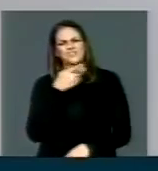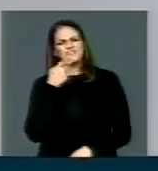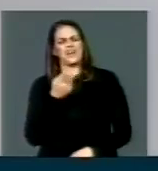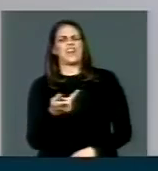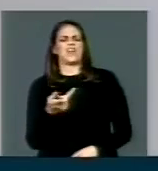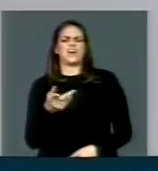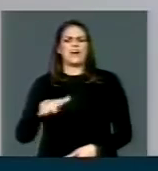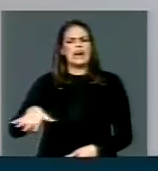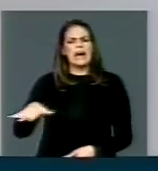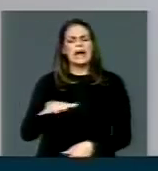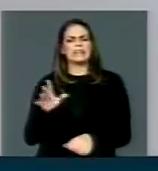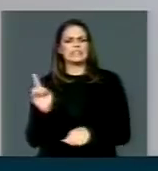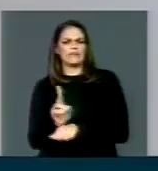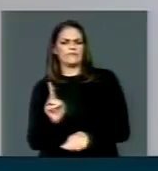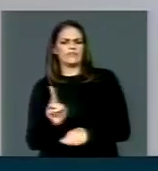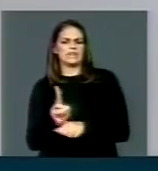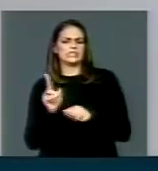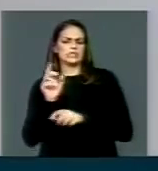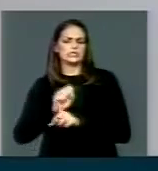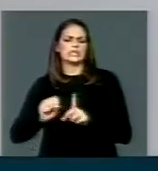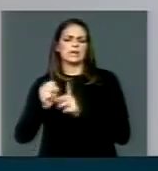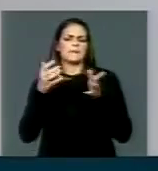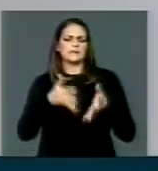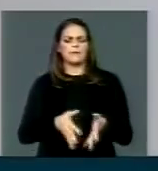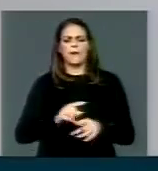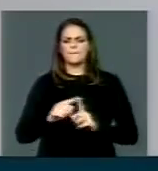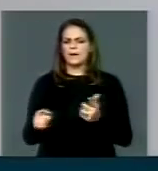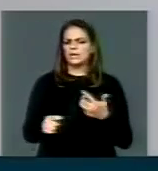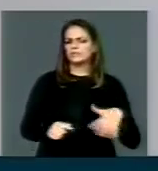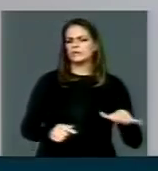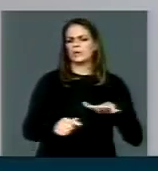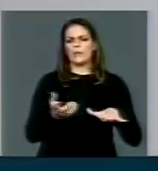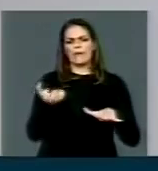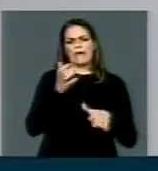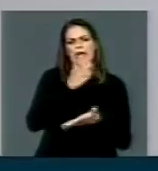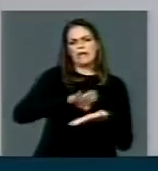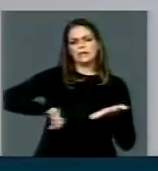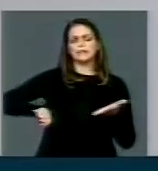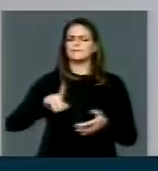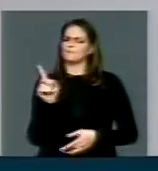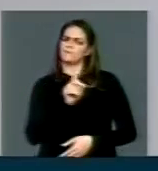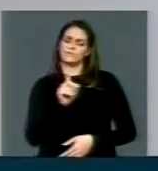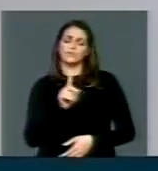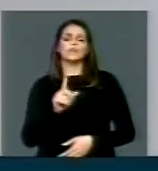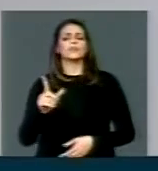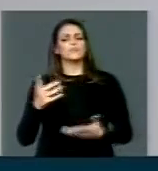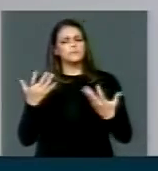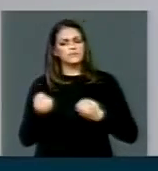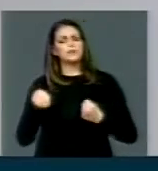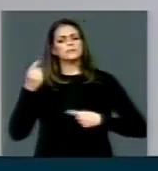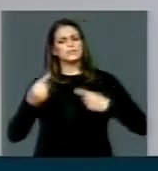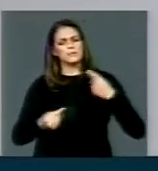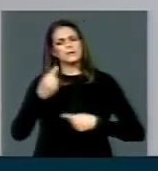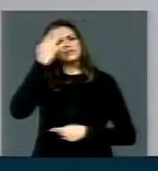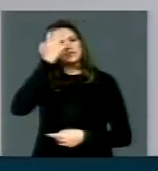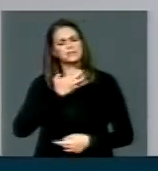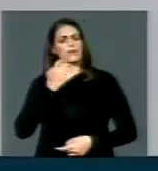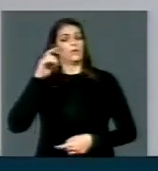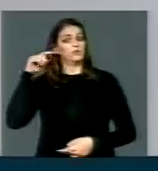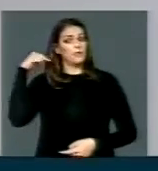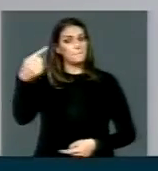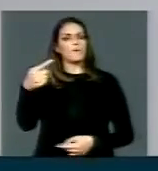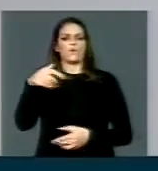defendem a participação da sociedade e outros querem obstaculizar isso. Não é isso. Vamos estabelecer um debate sério depois